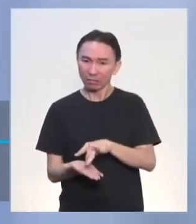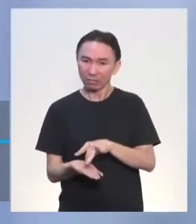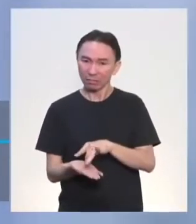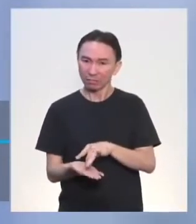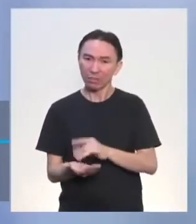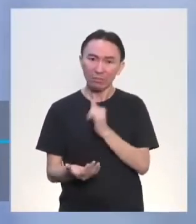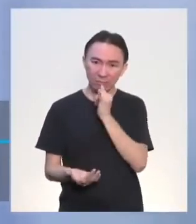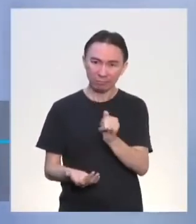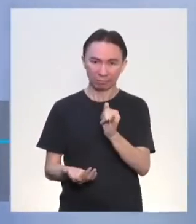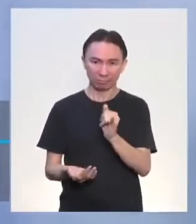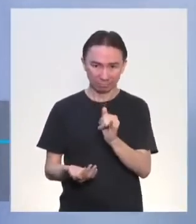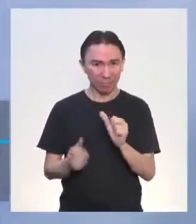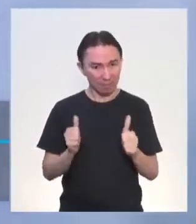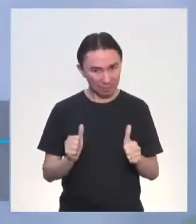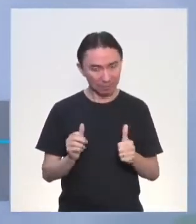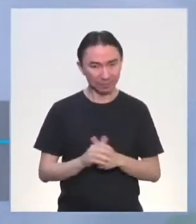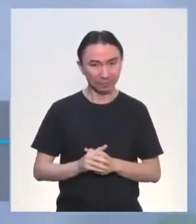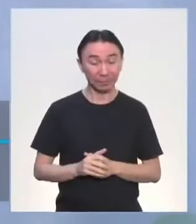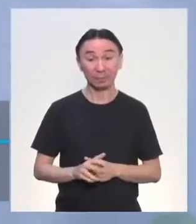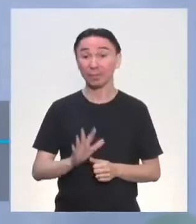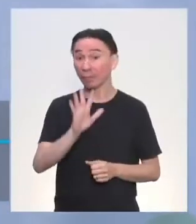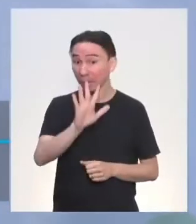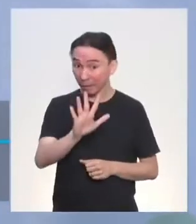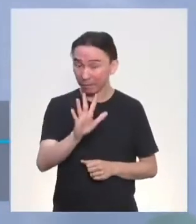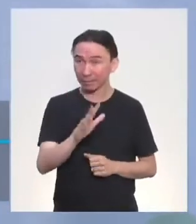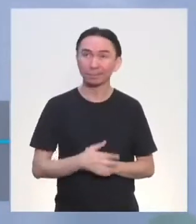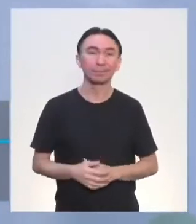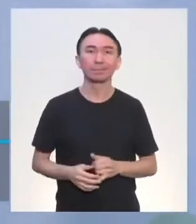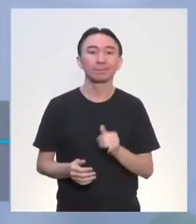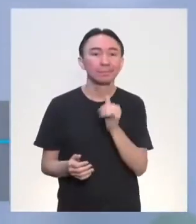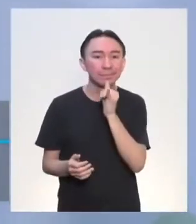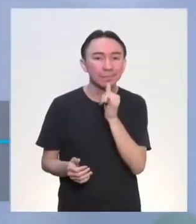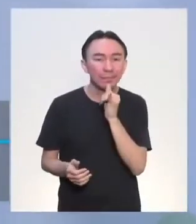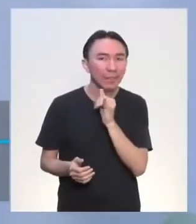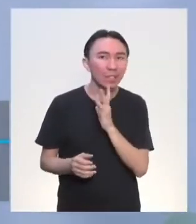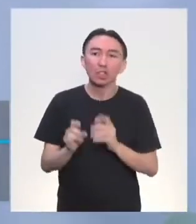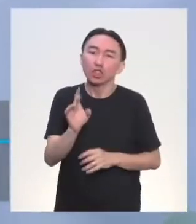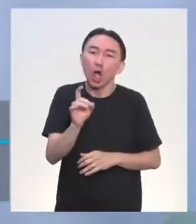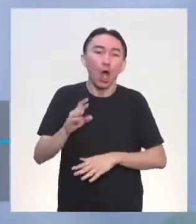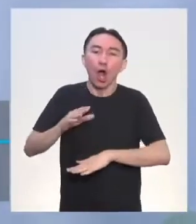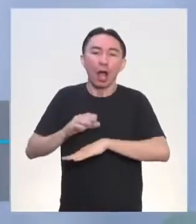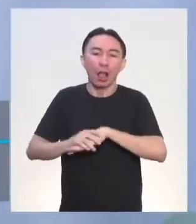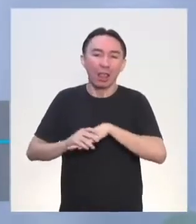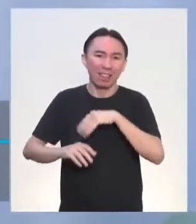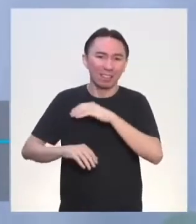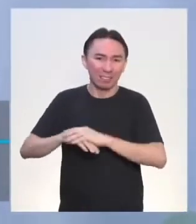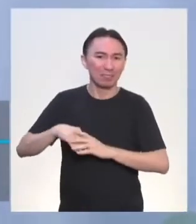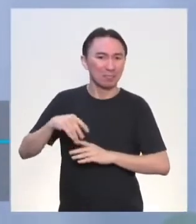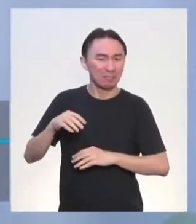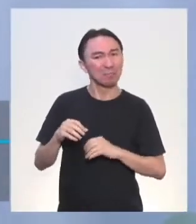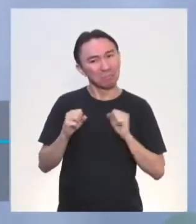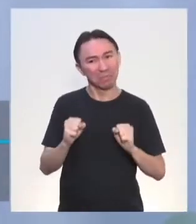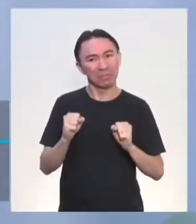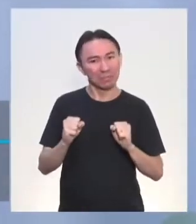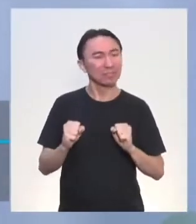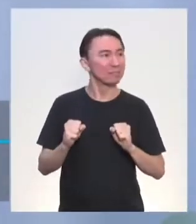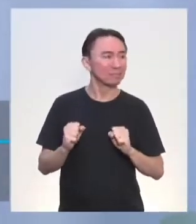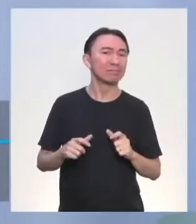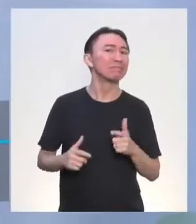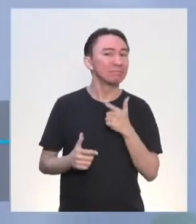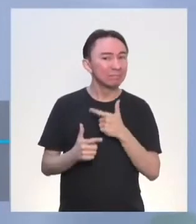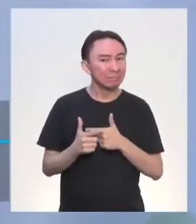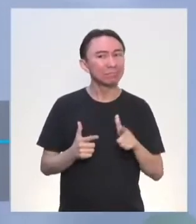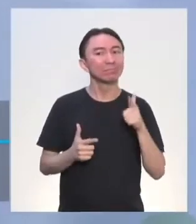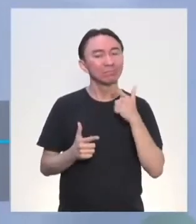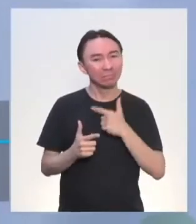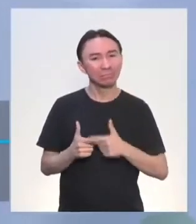coisa, não estou contrapondo. Então, presta atenção. Se a gente falar que é só ação, dá um problema aí, né, Elaine? Sim, A gente sim. acaba, às